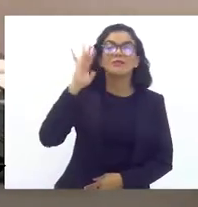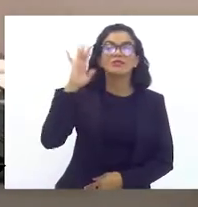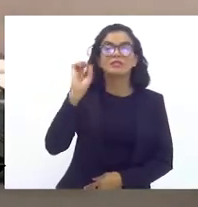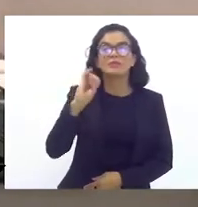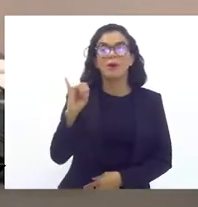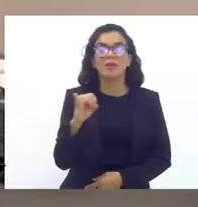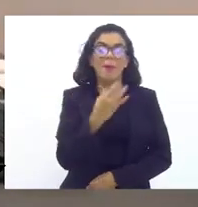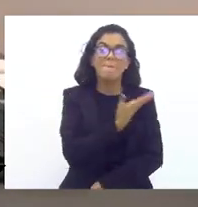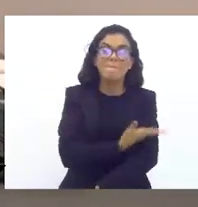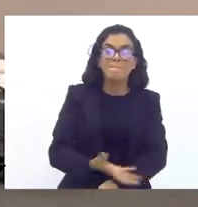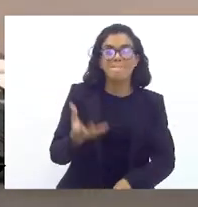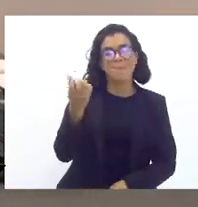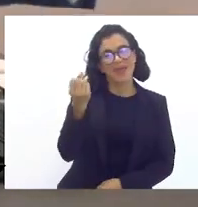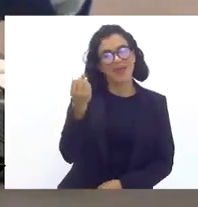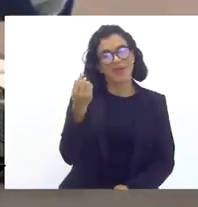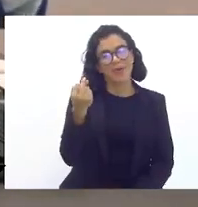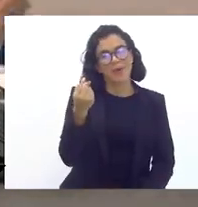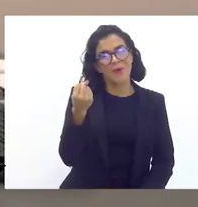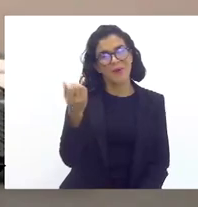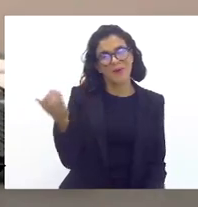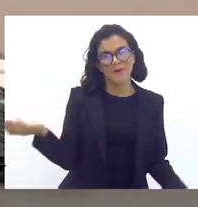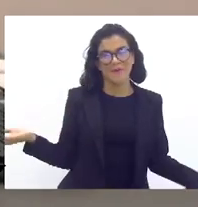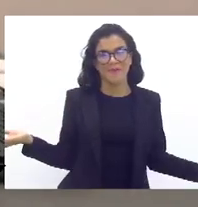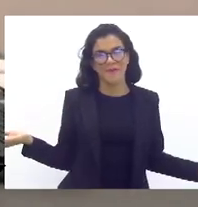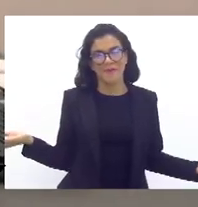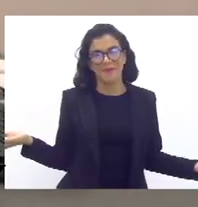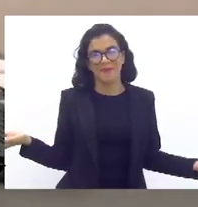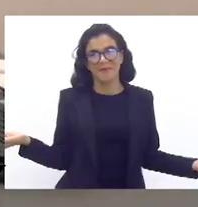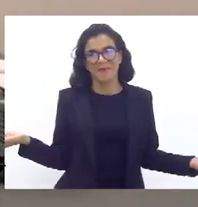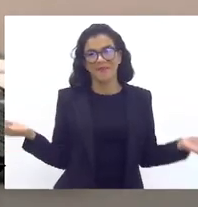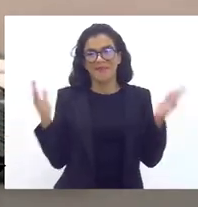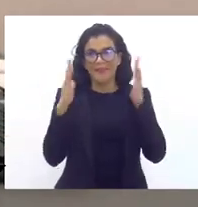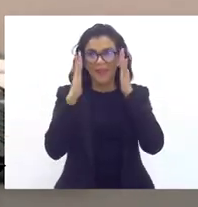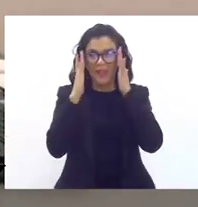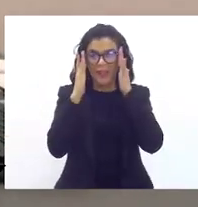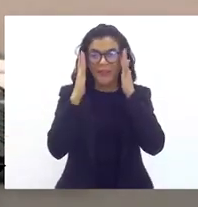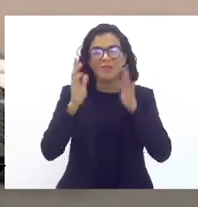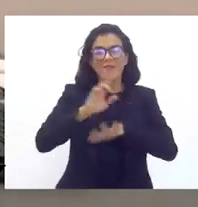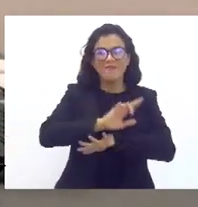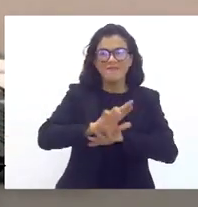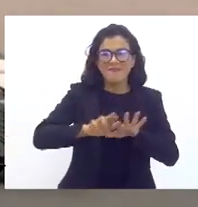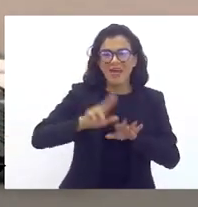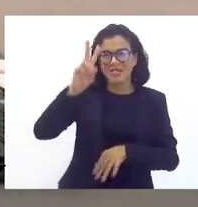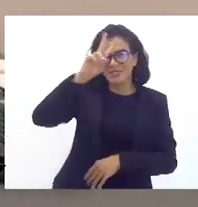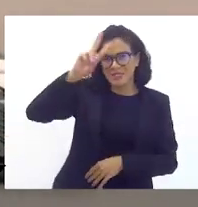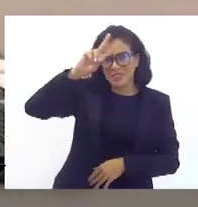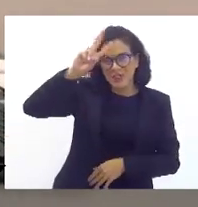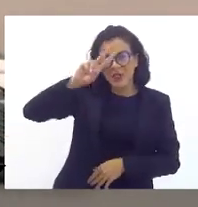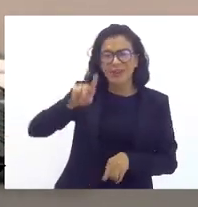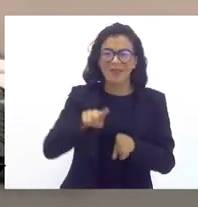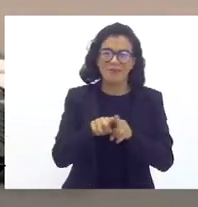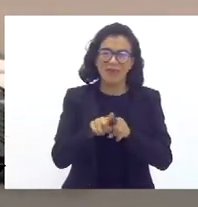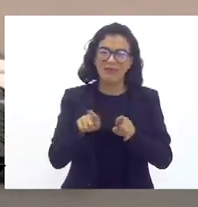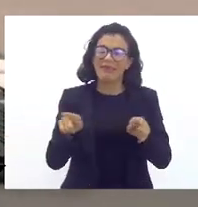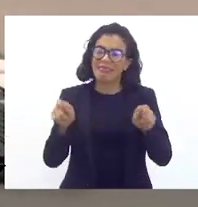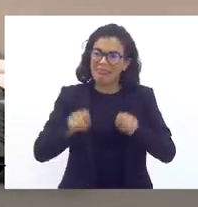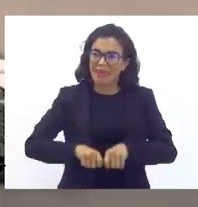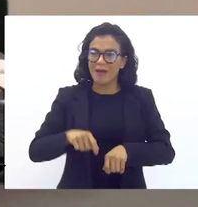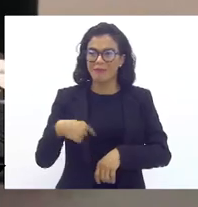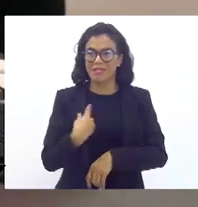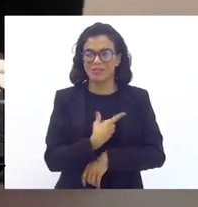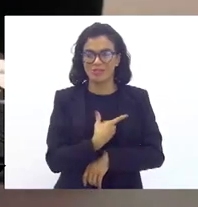ser condenando mais uma pessoa enfim várias histórias que a gente poderia falar